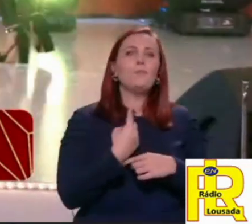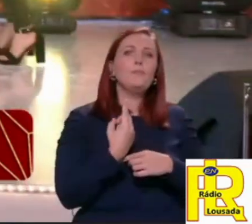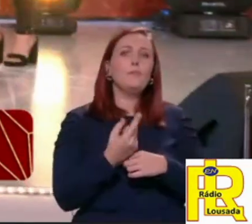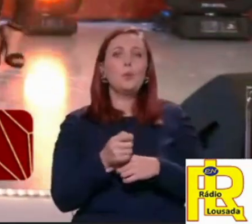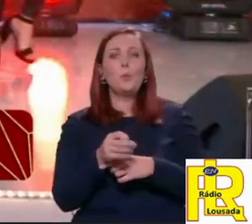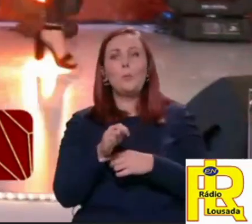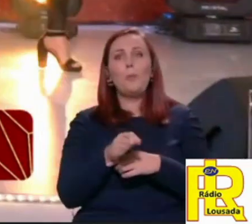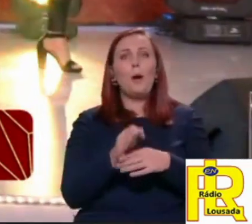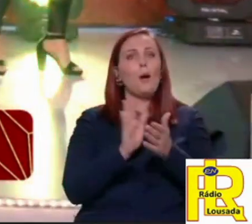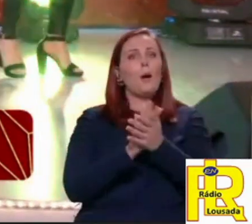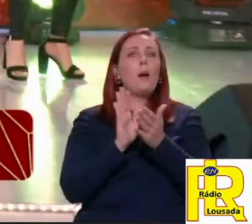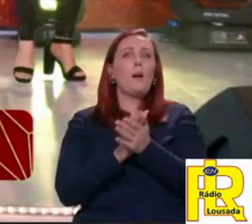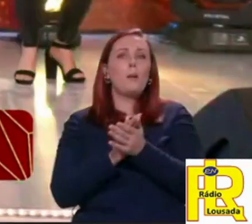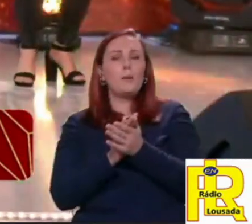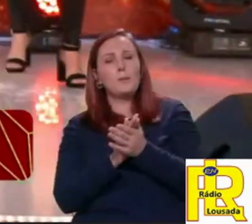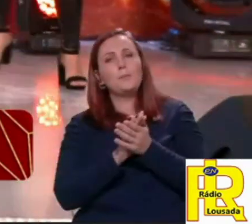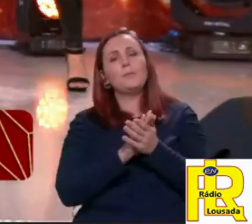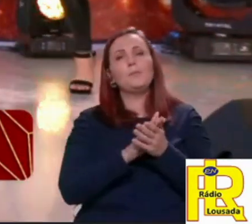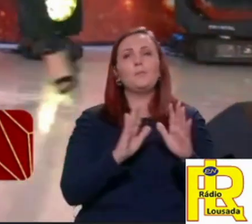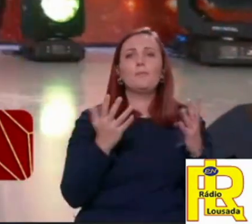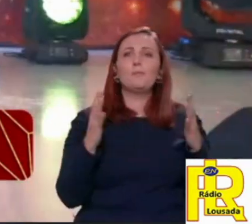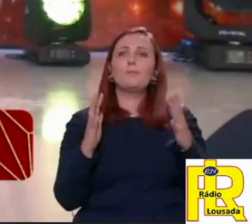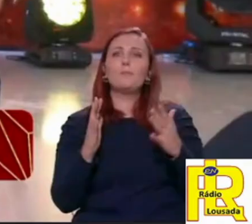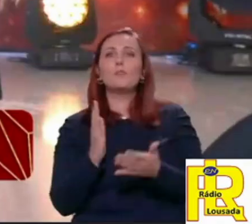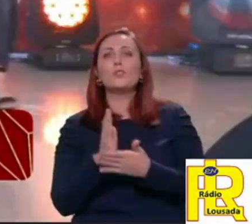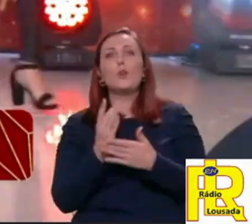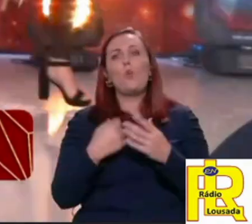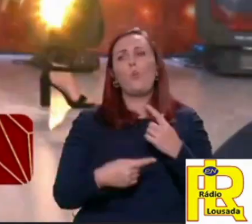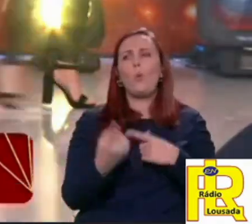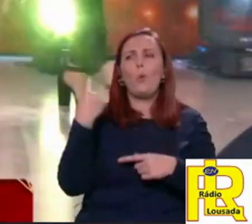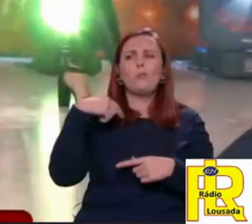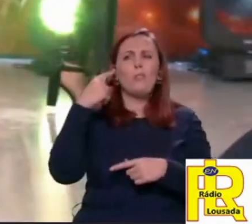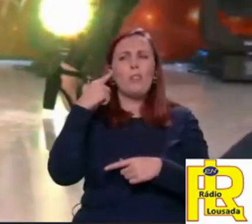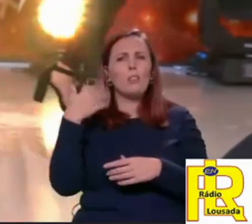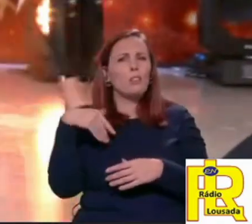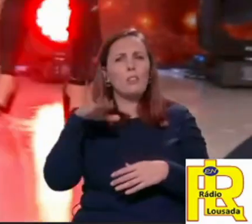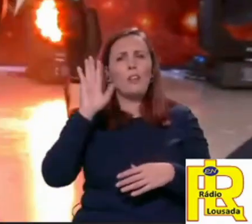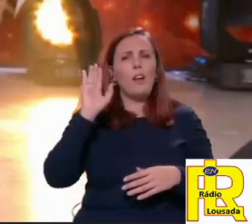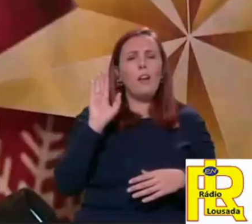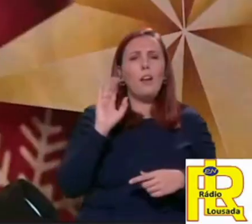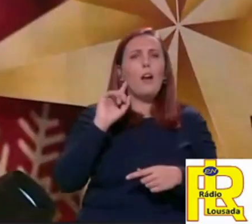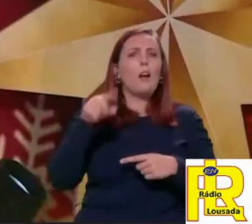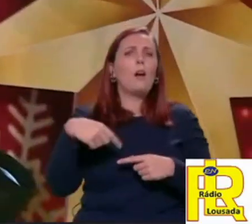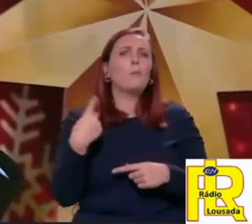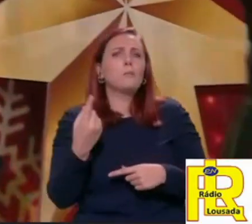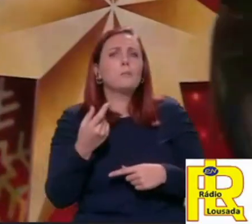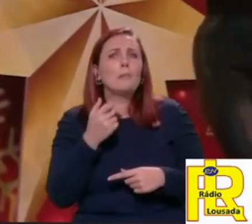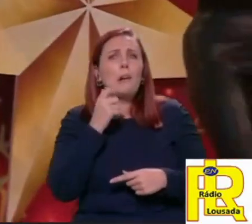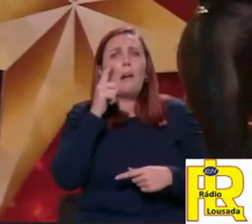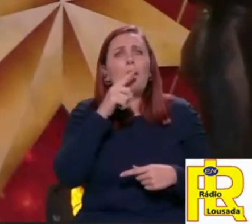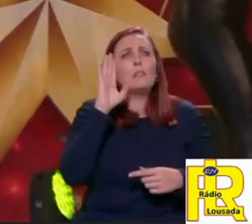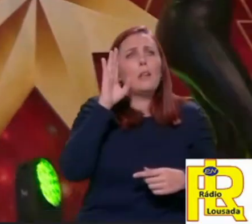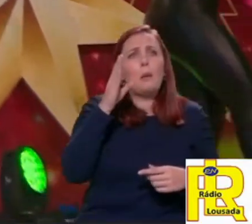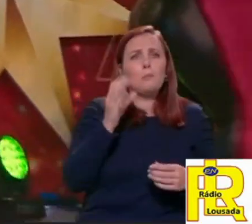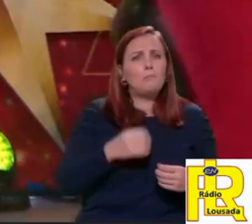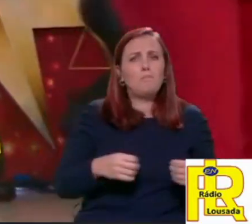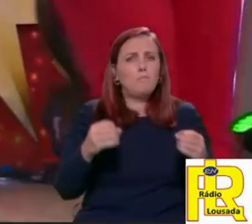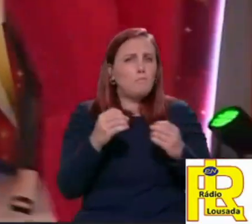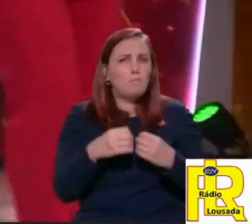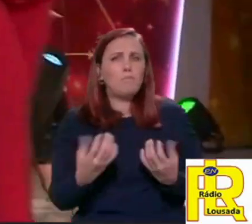bate umas palmas ontem j amanh ninguem